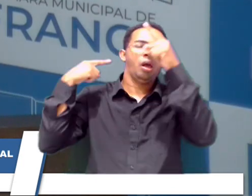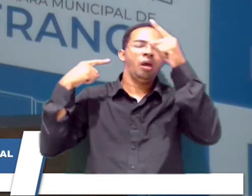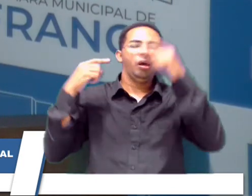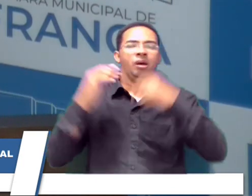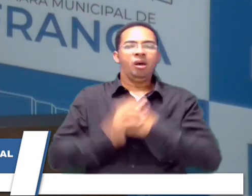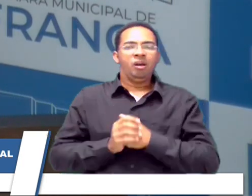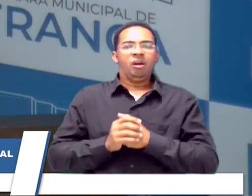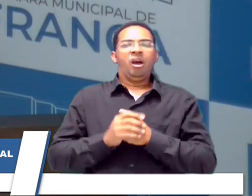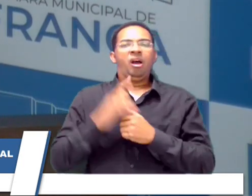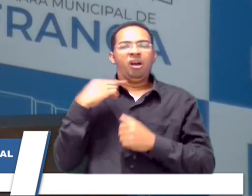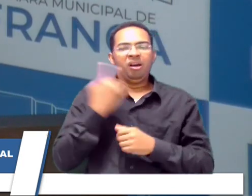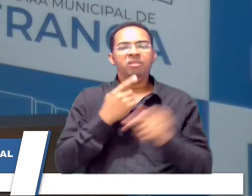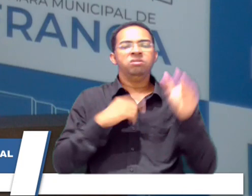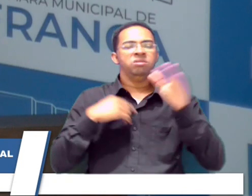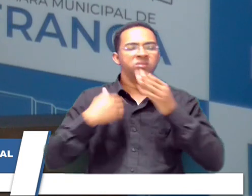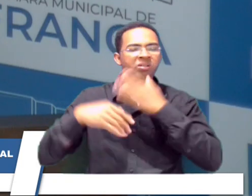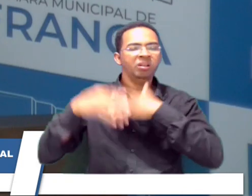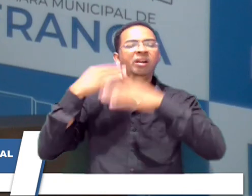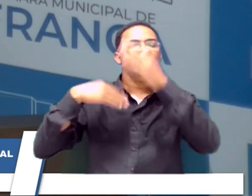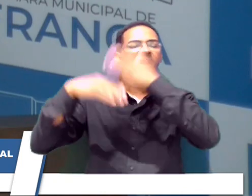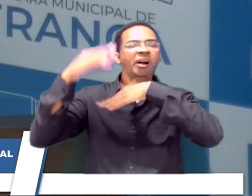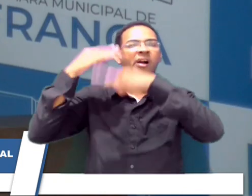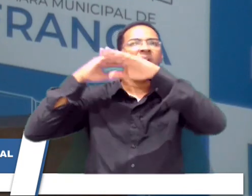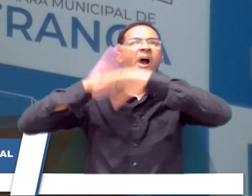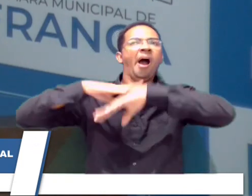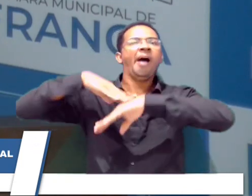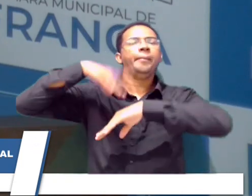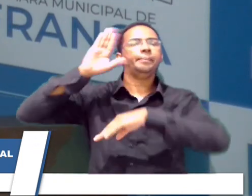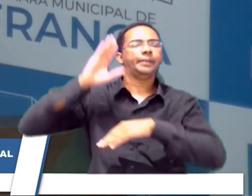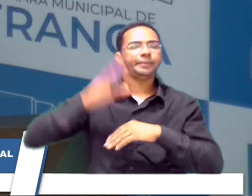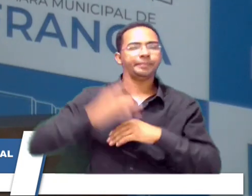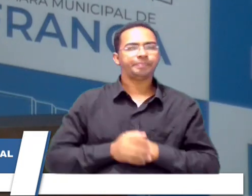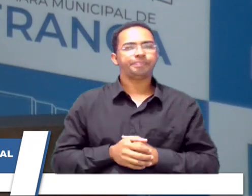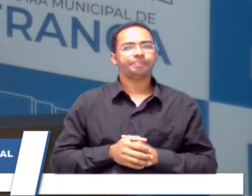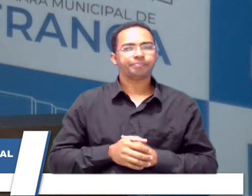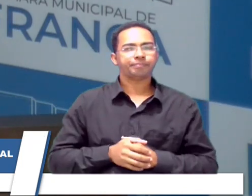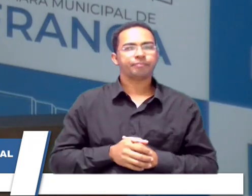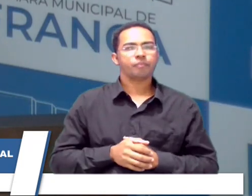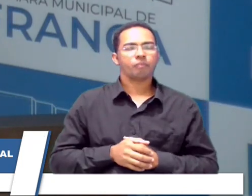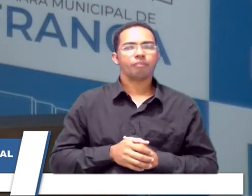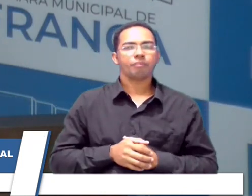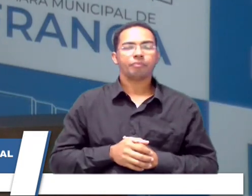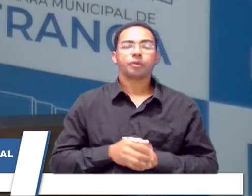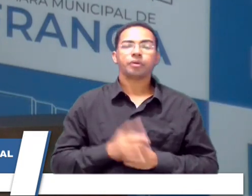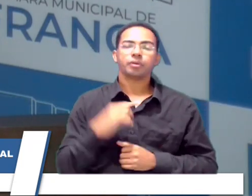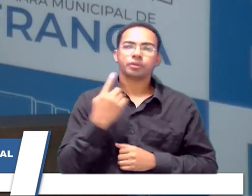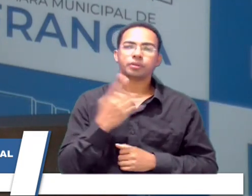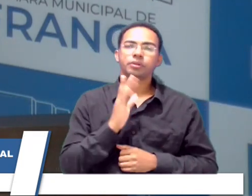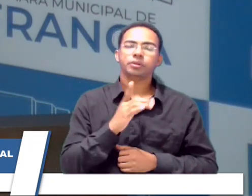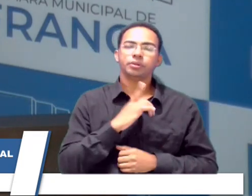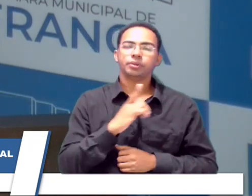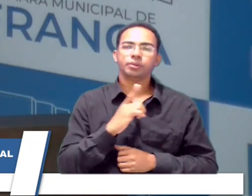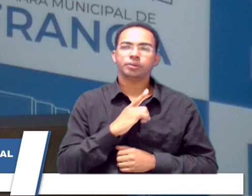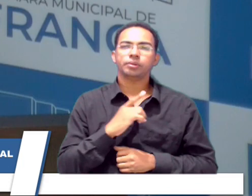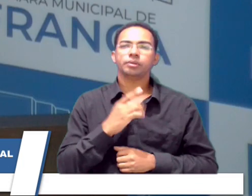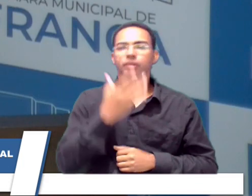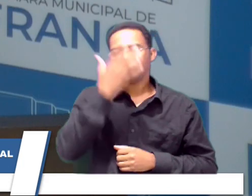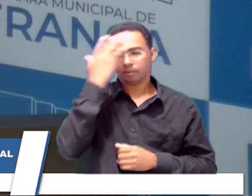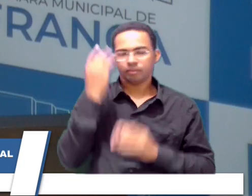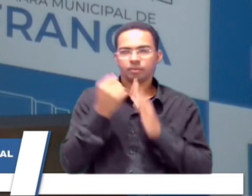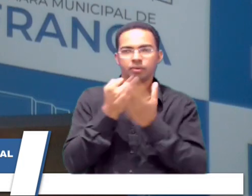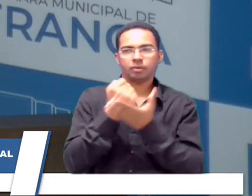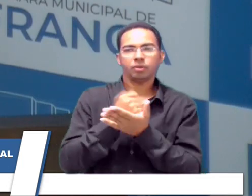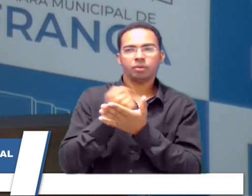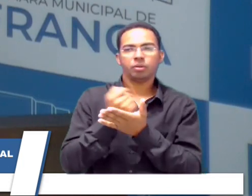a gente vem se superando cada dia que passa. Nós tivemos farmacêuticos que estavam